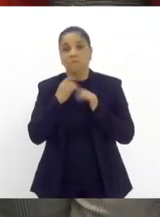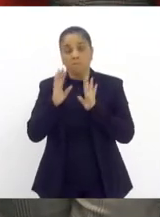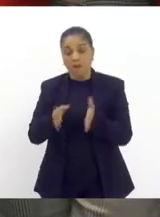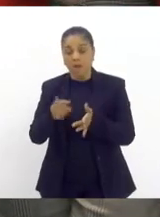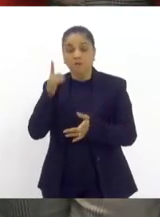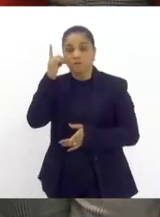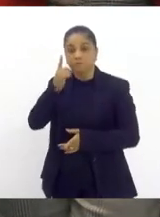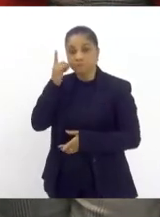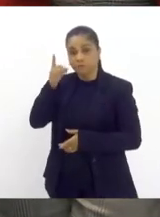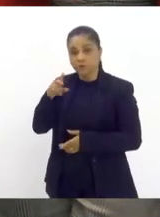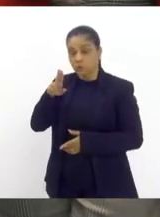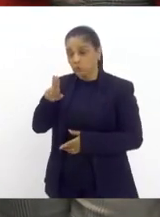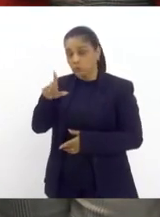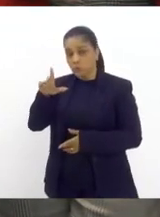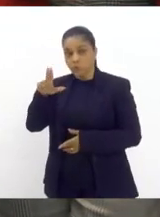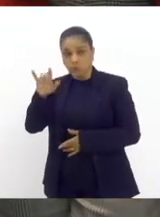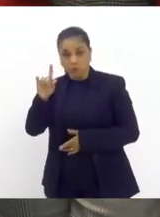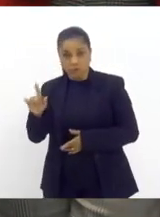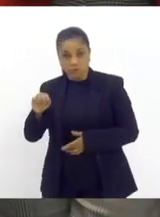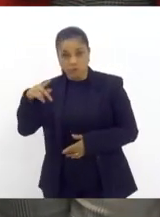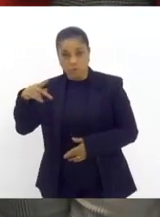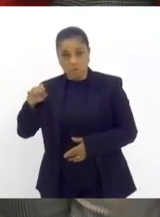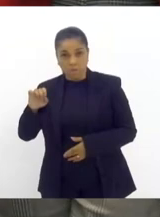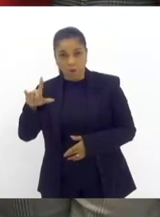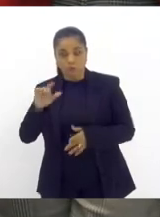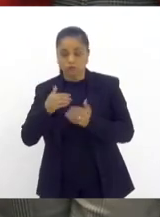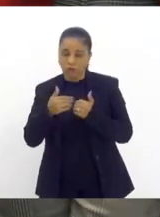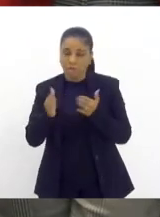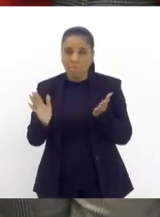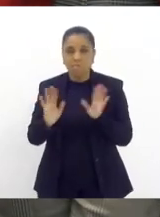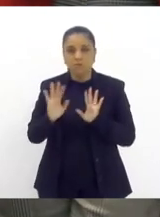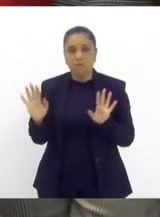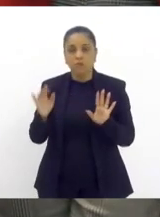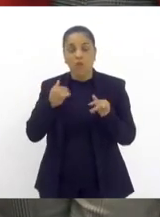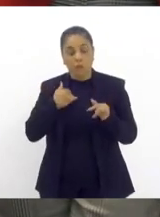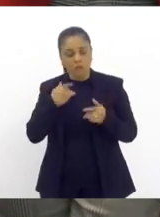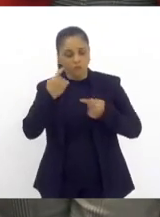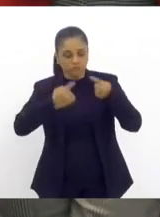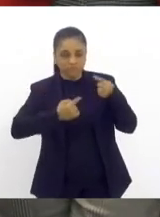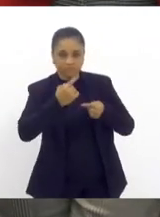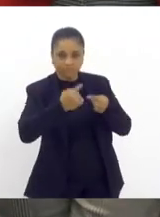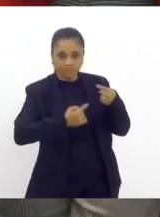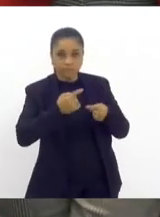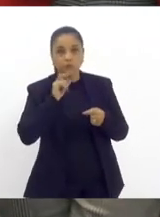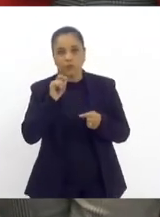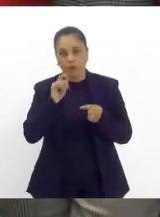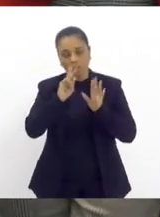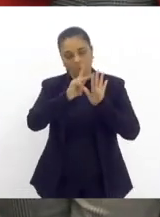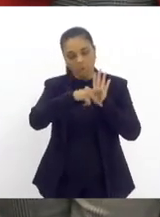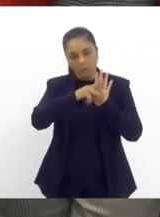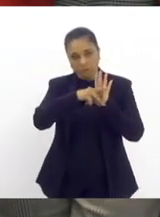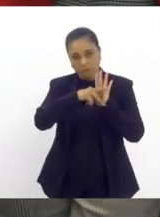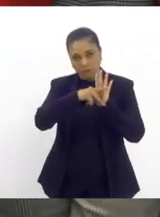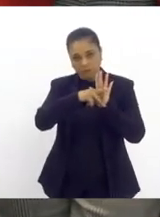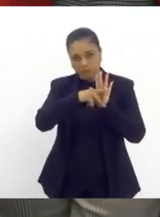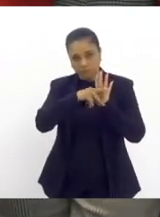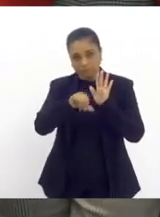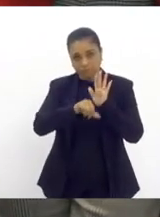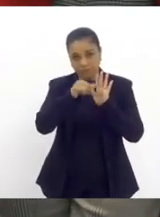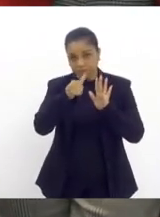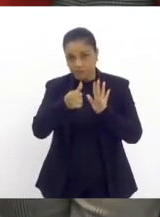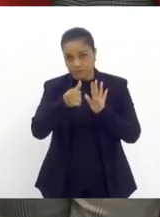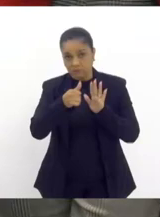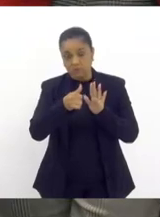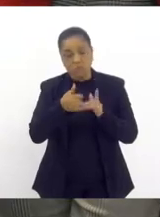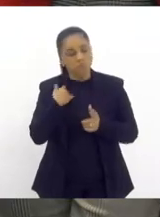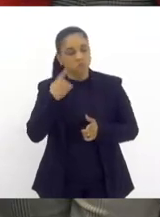Paulo já abriu mão da questão o que eu ia ponderar com vossa excelência é que esse projeto está em primeira eu nem sabia que